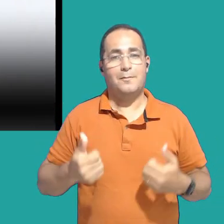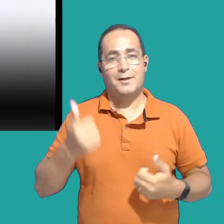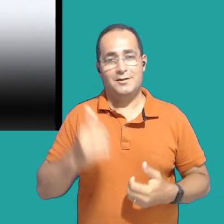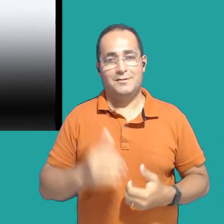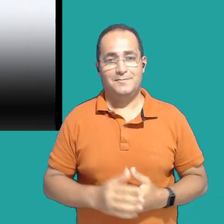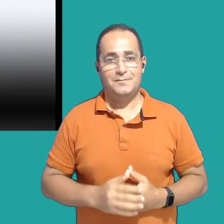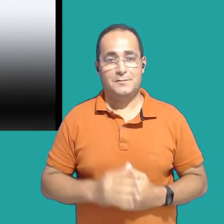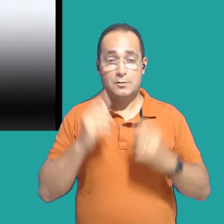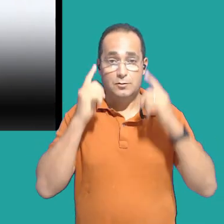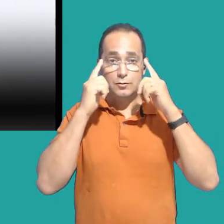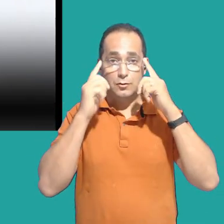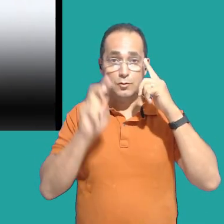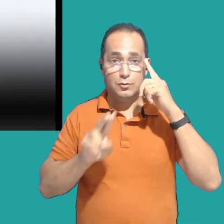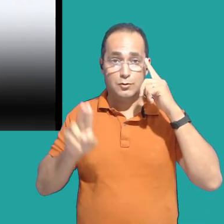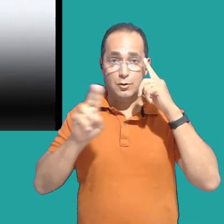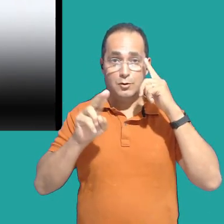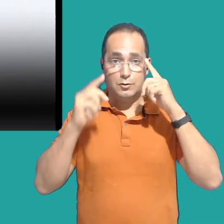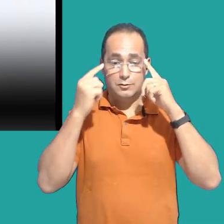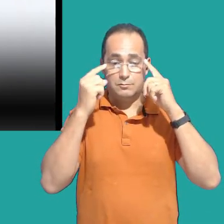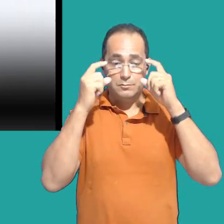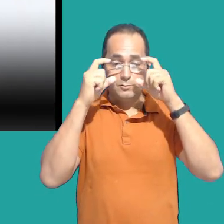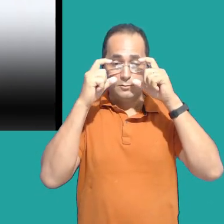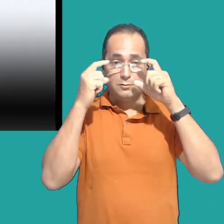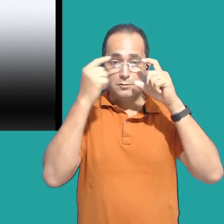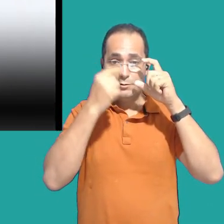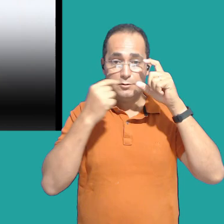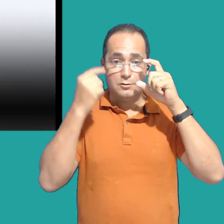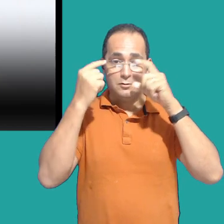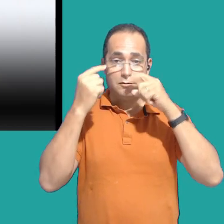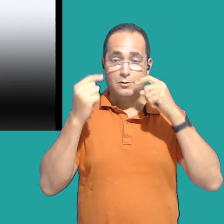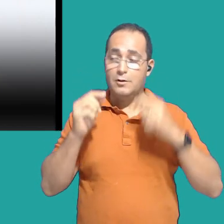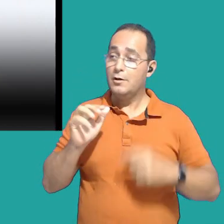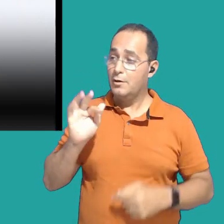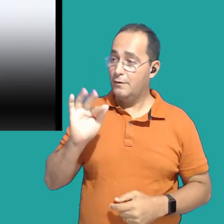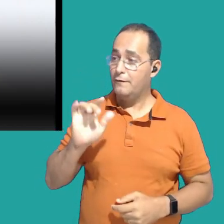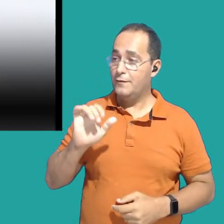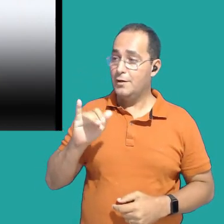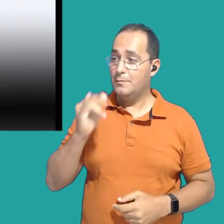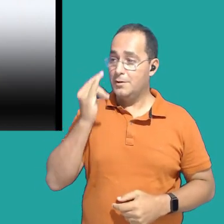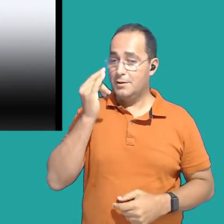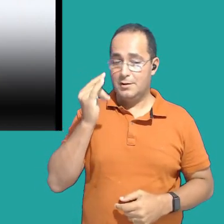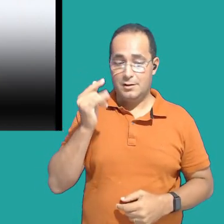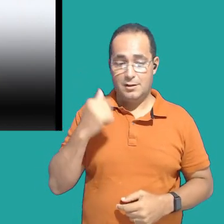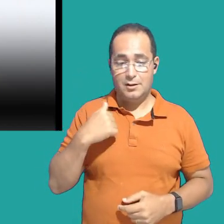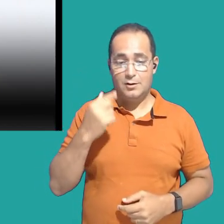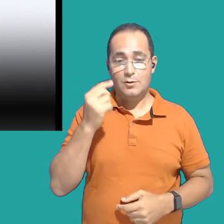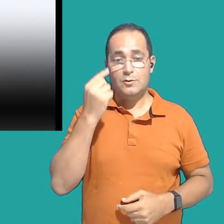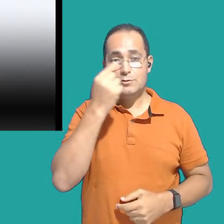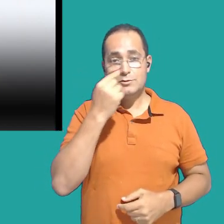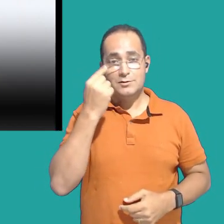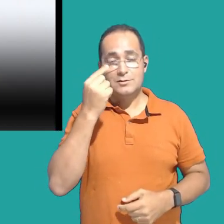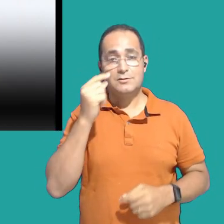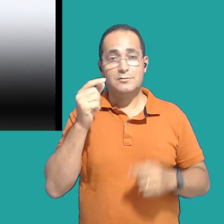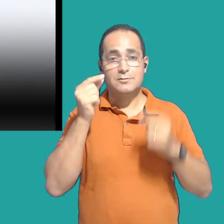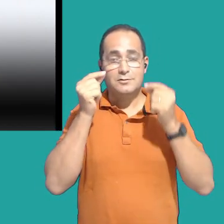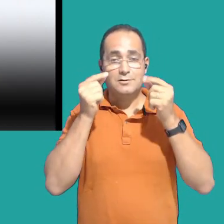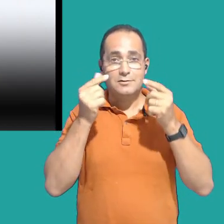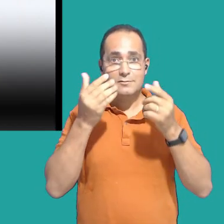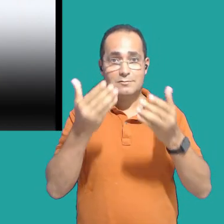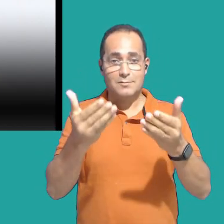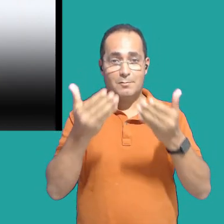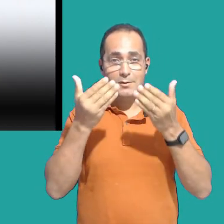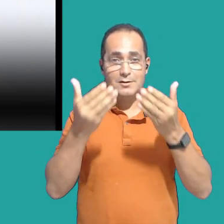refrescante. E eu estou usando óculos redondos, estou usando óculos agora, Felipe, de grau. A vida é ó,